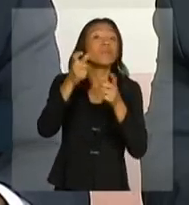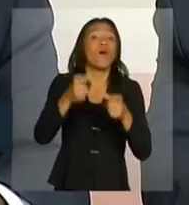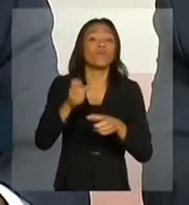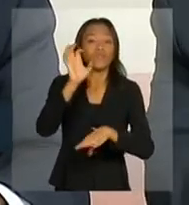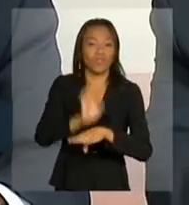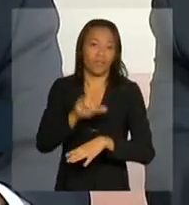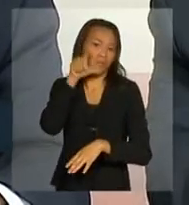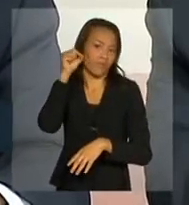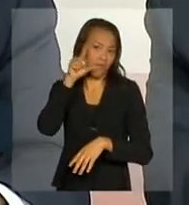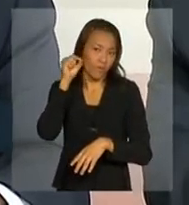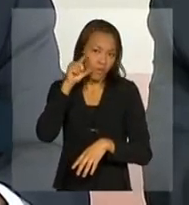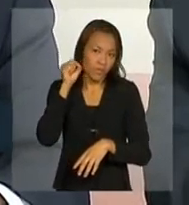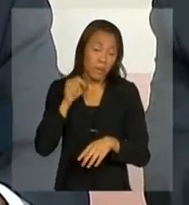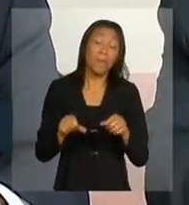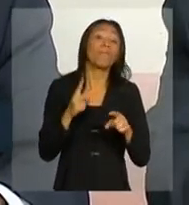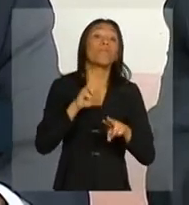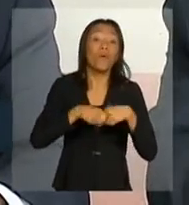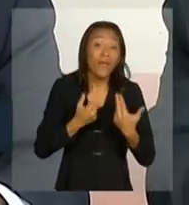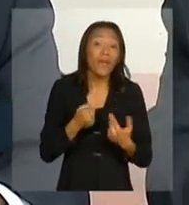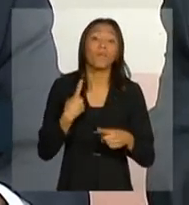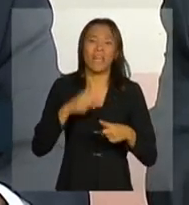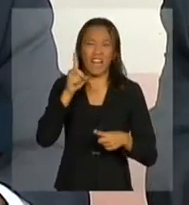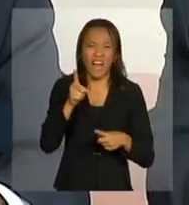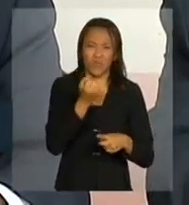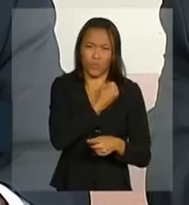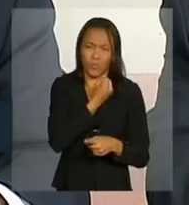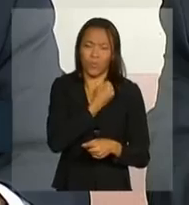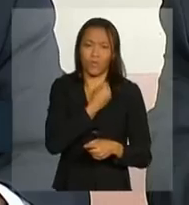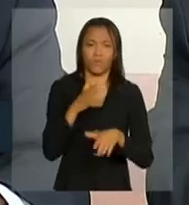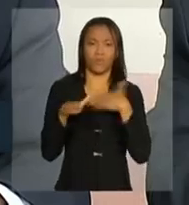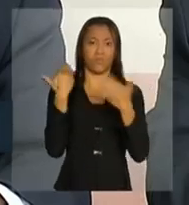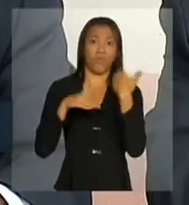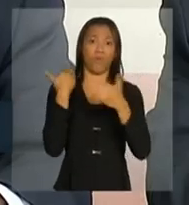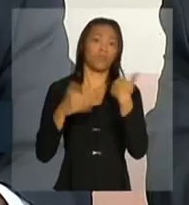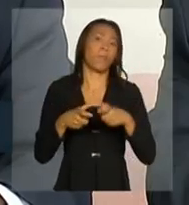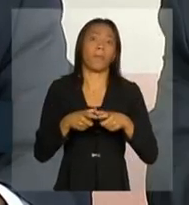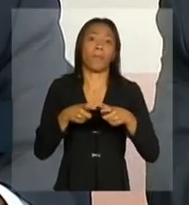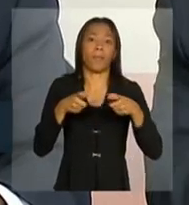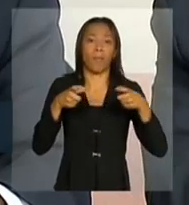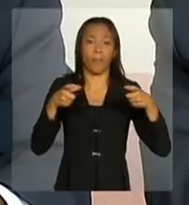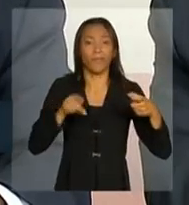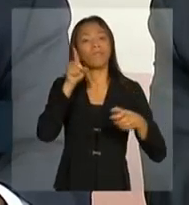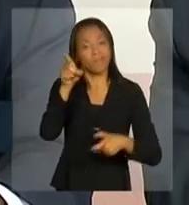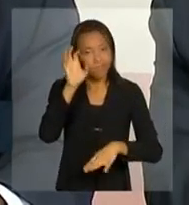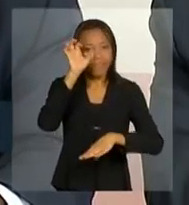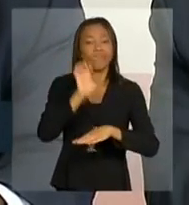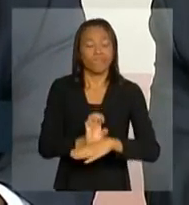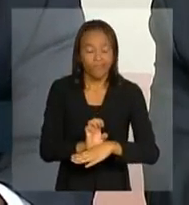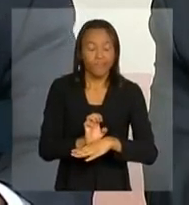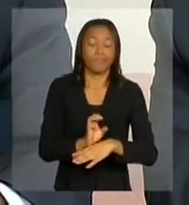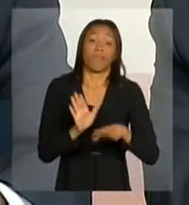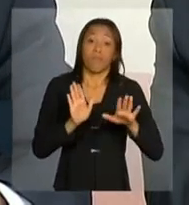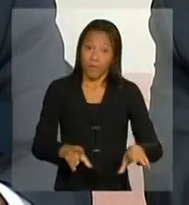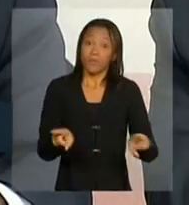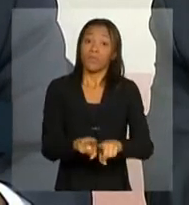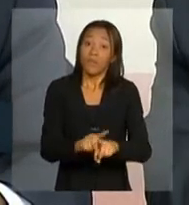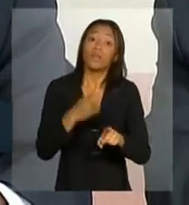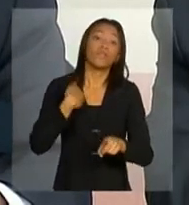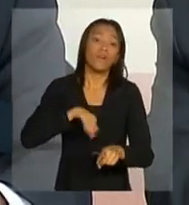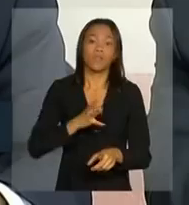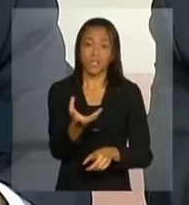Primeiro, como já foi dito, pelo alto índice de mortalidade juvenil negra naquele estado, mas também porque nós